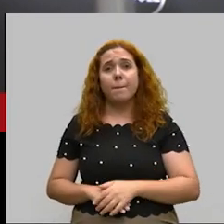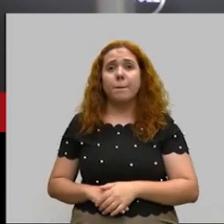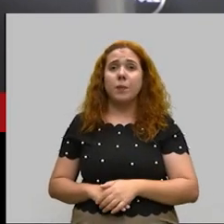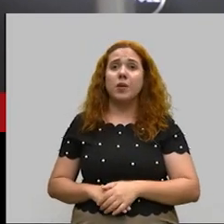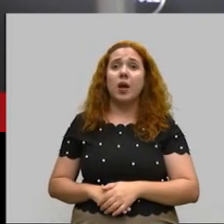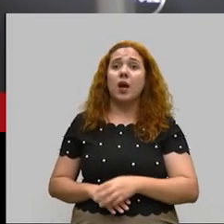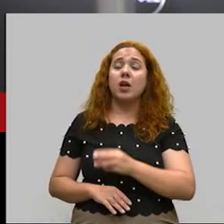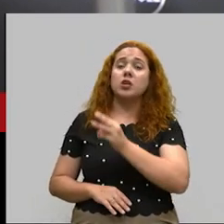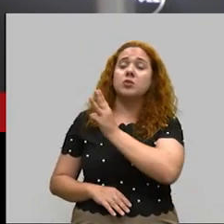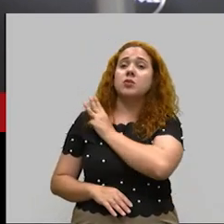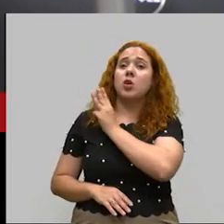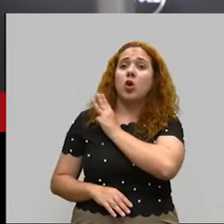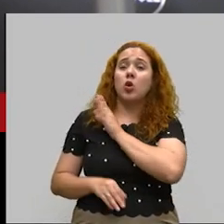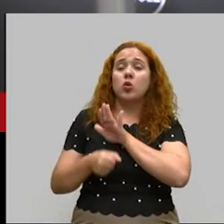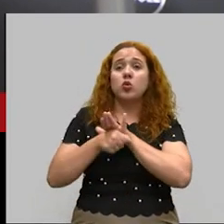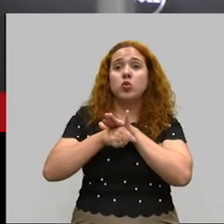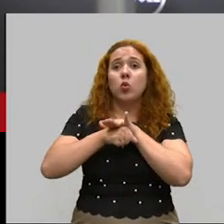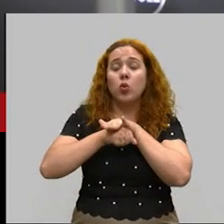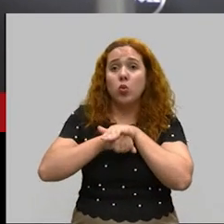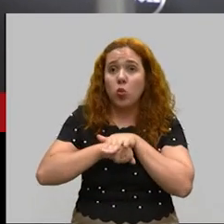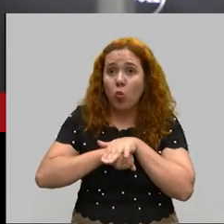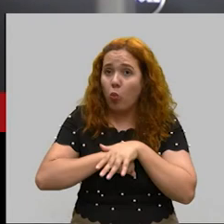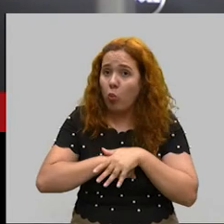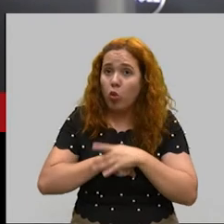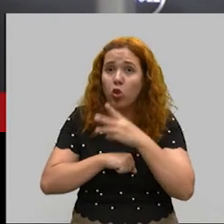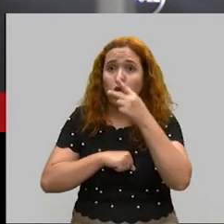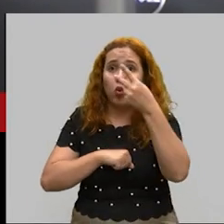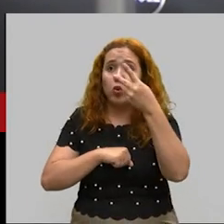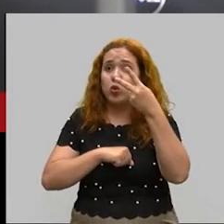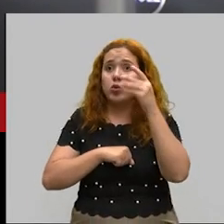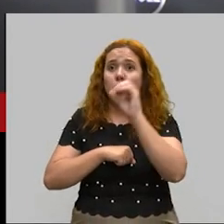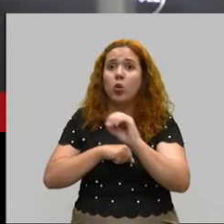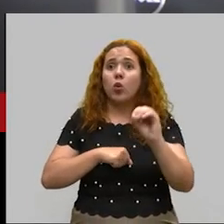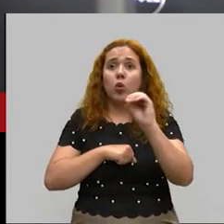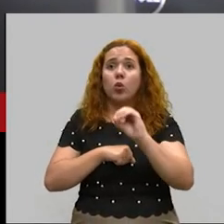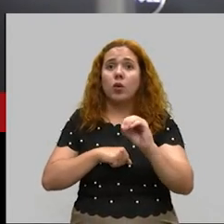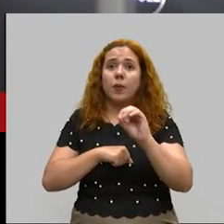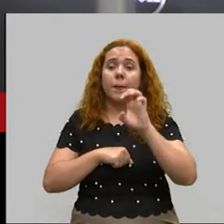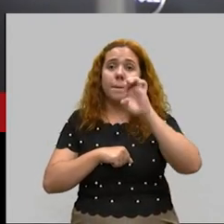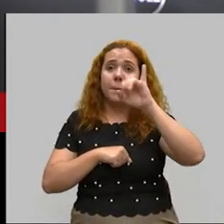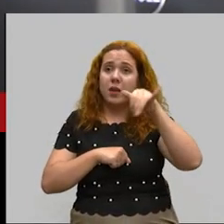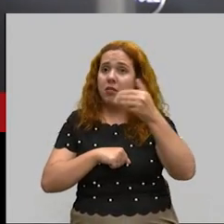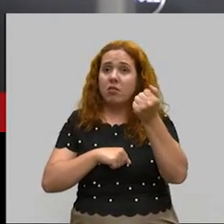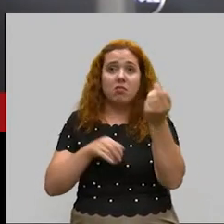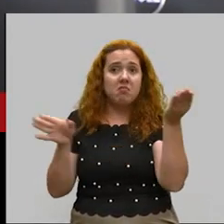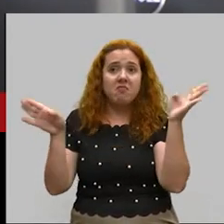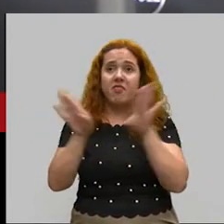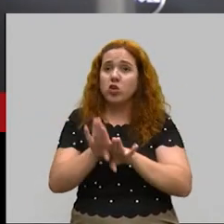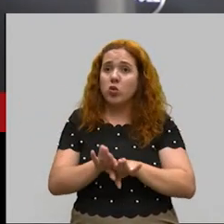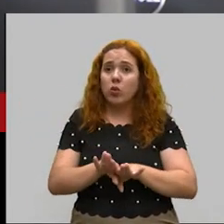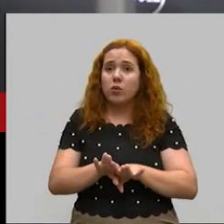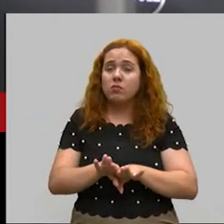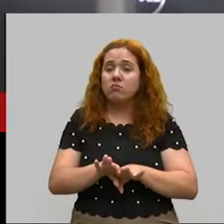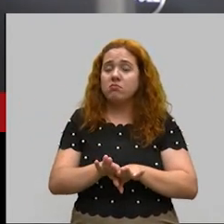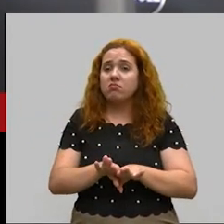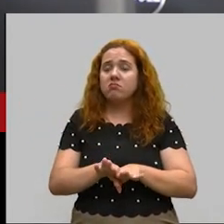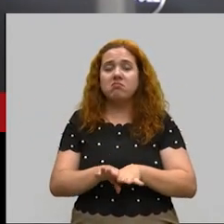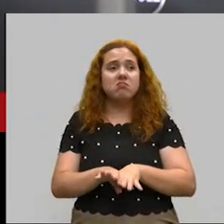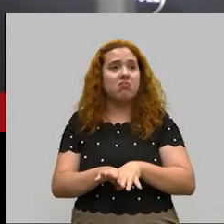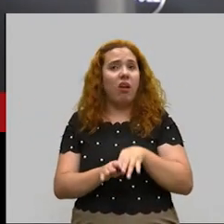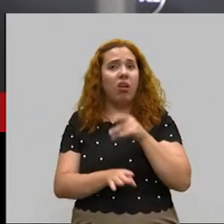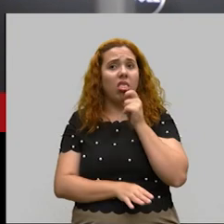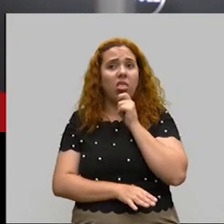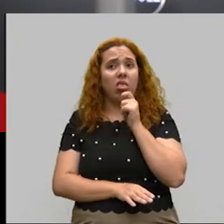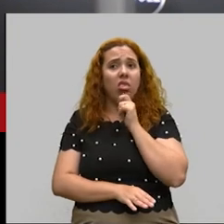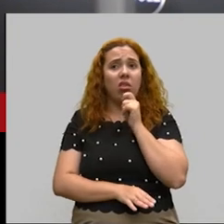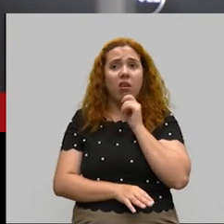noturno no dia 2 de outubro pro pra modalidade EJA e até hoje a gente não conseguiu